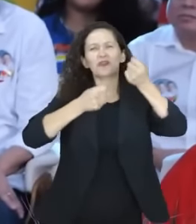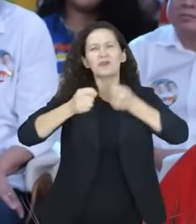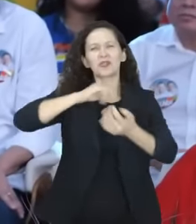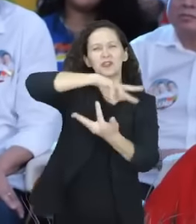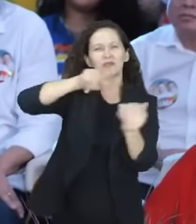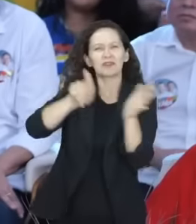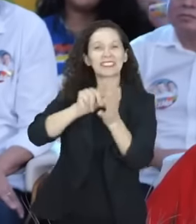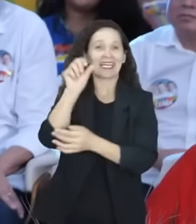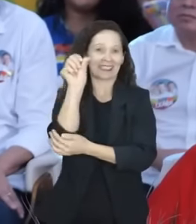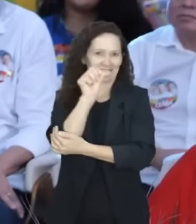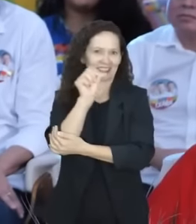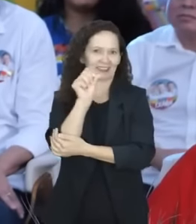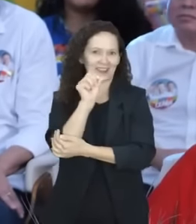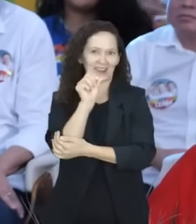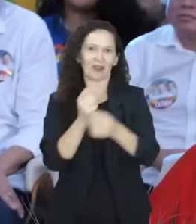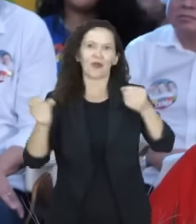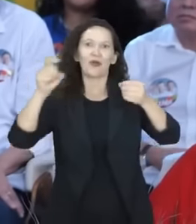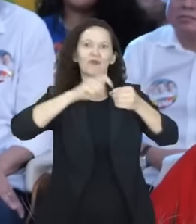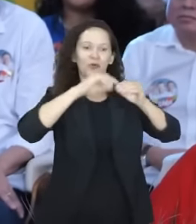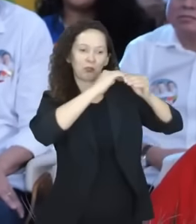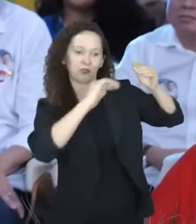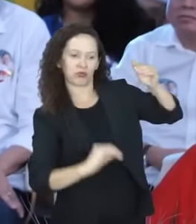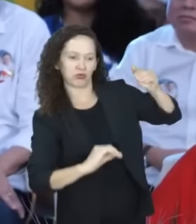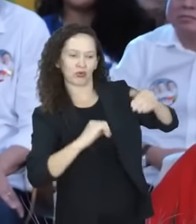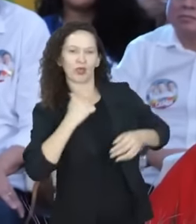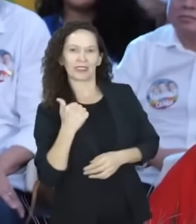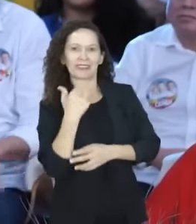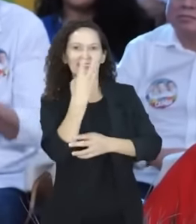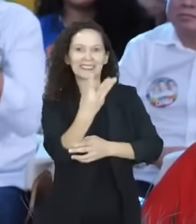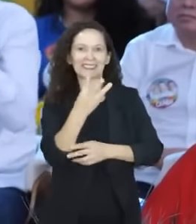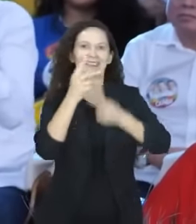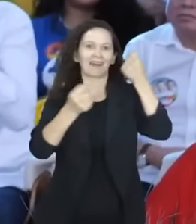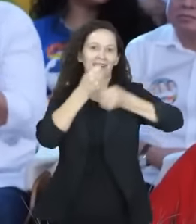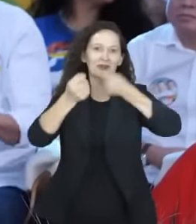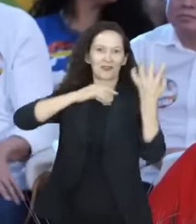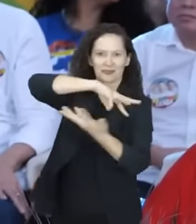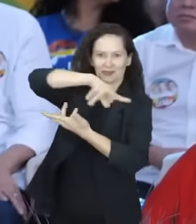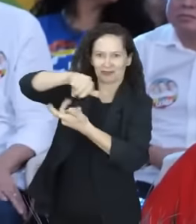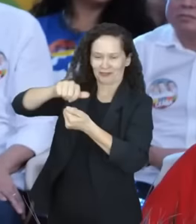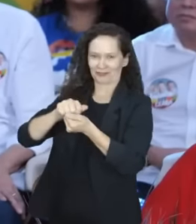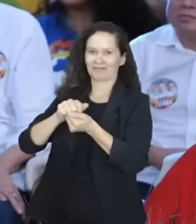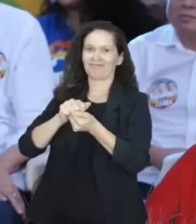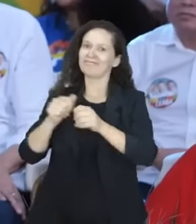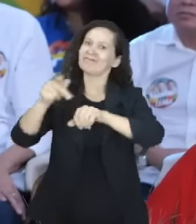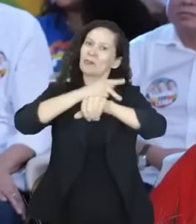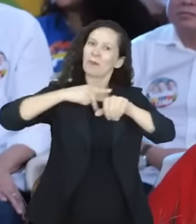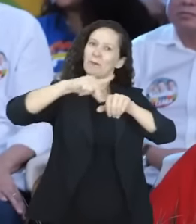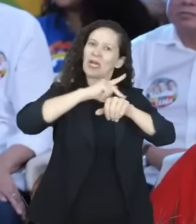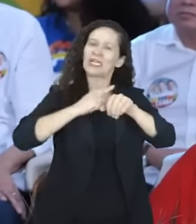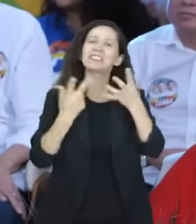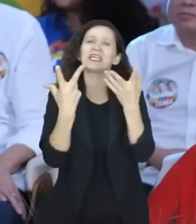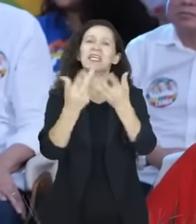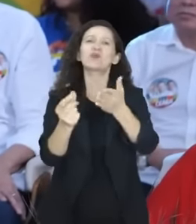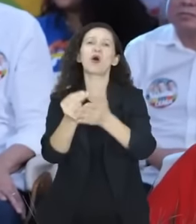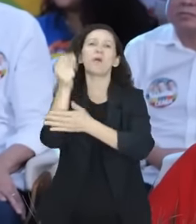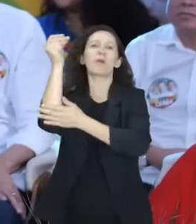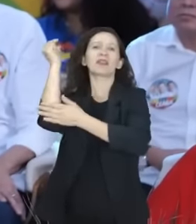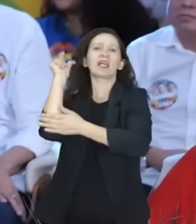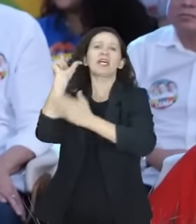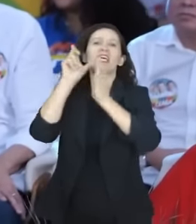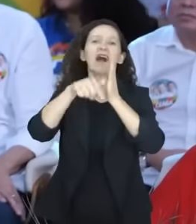ser a 13ª economia mundial. Esse país andou para trás. O desemprego aumentou.